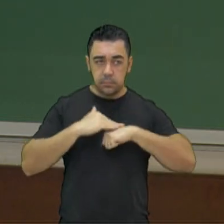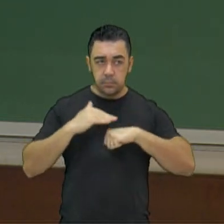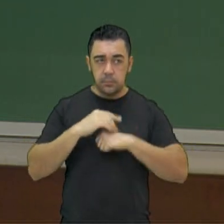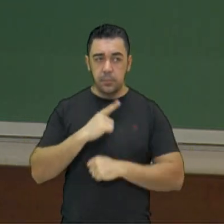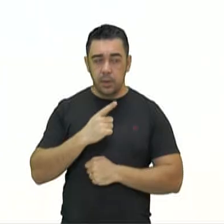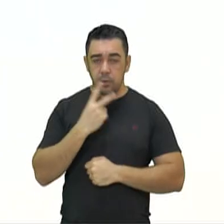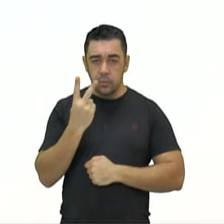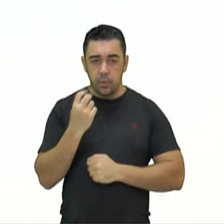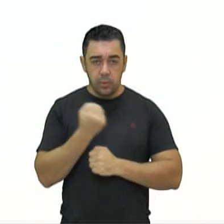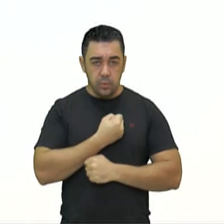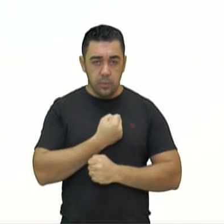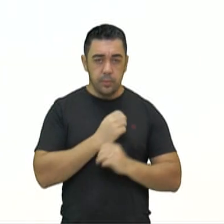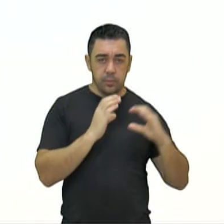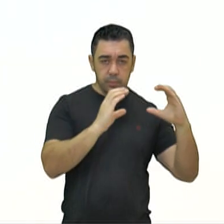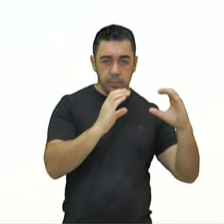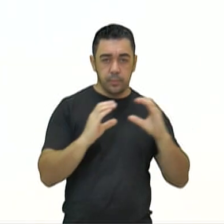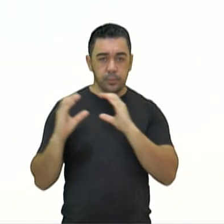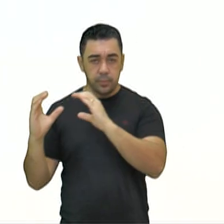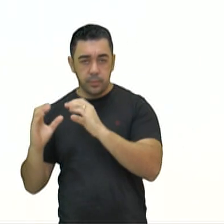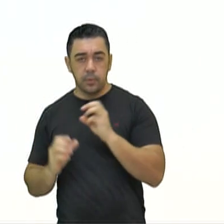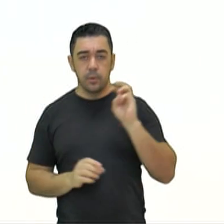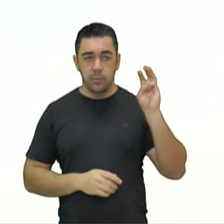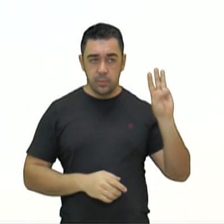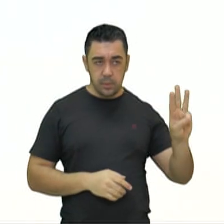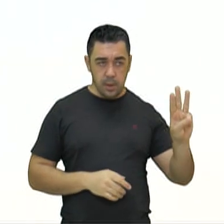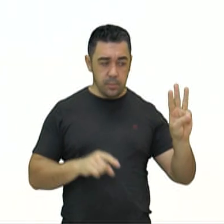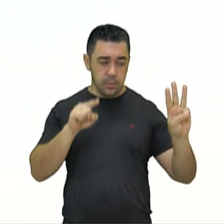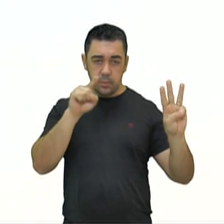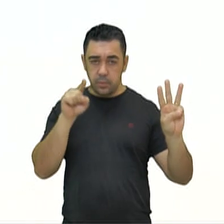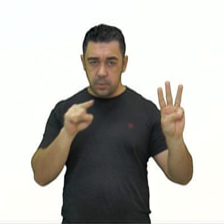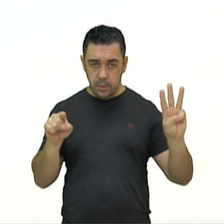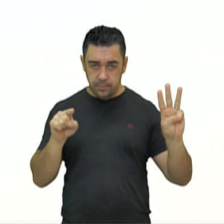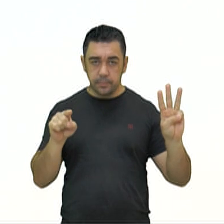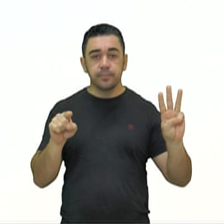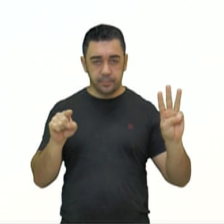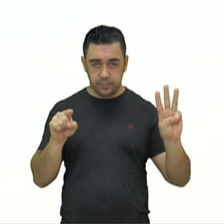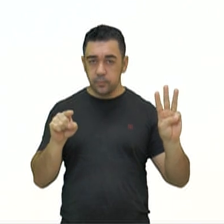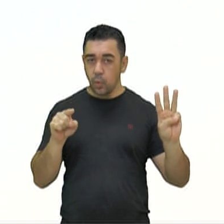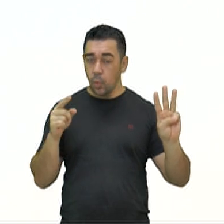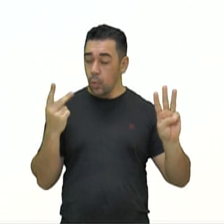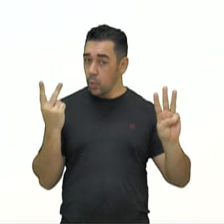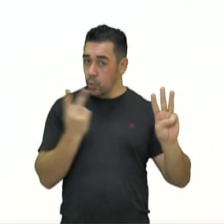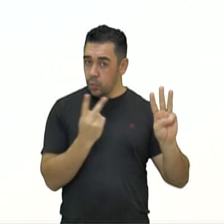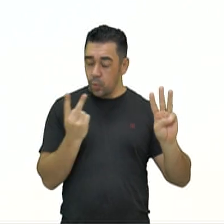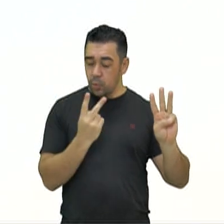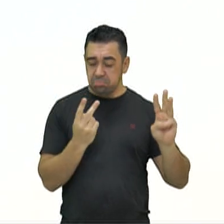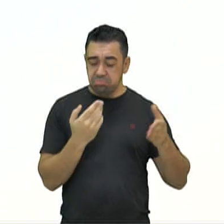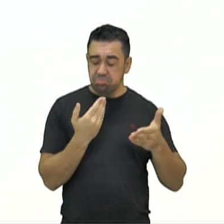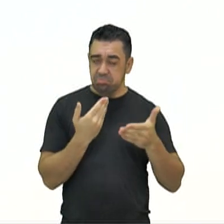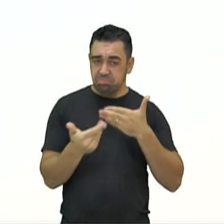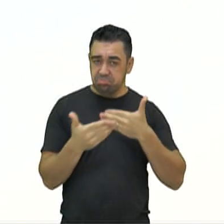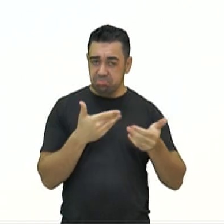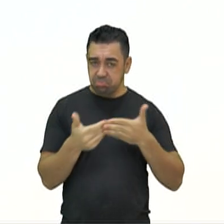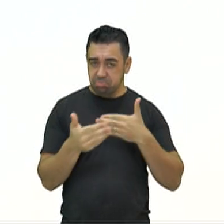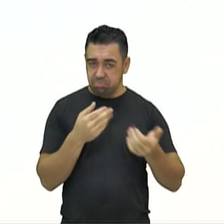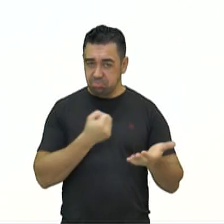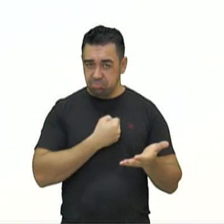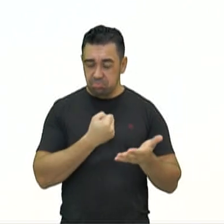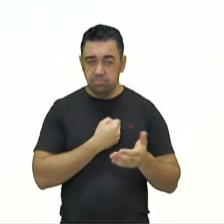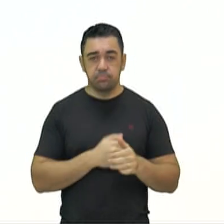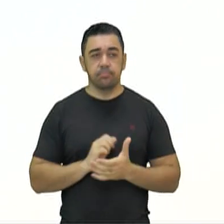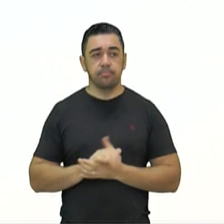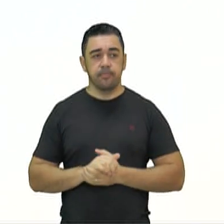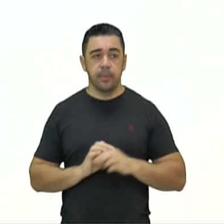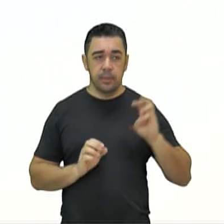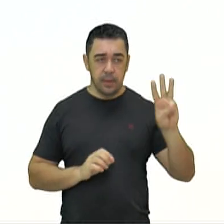números complexos, o W e o Z. Números quaisquer, números genéricos. Então,